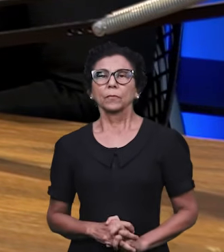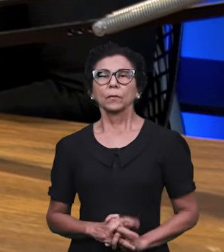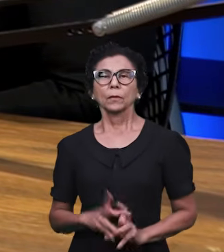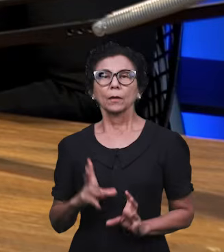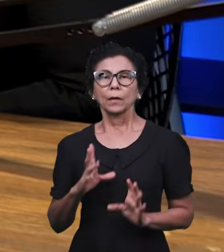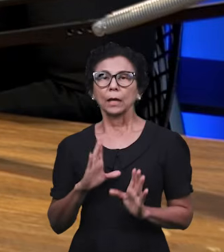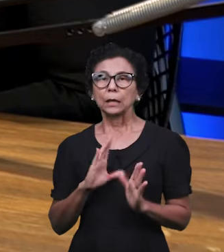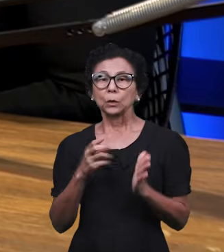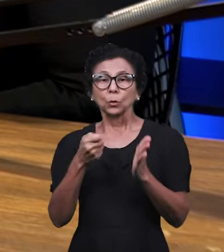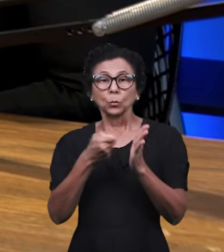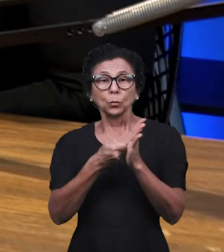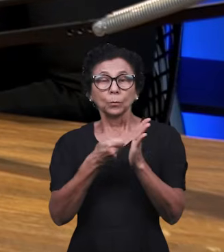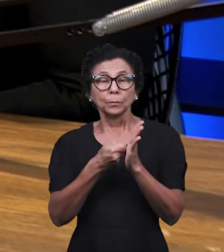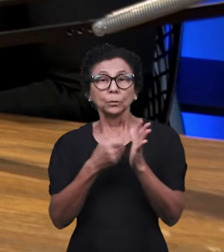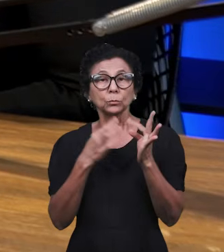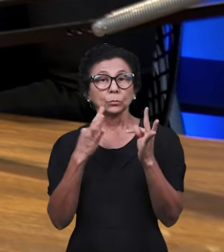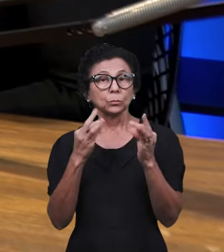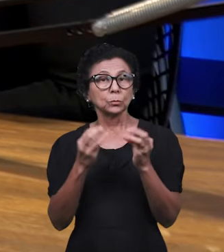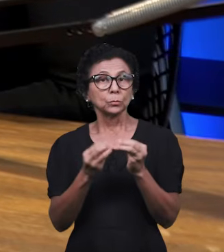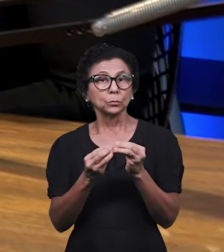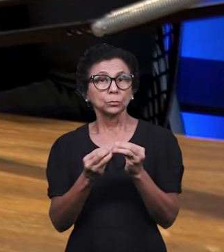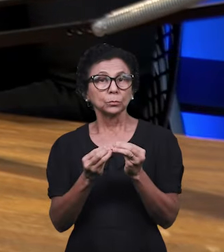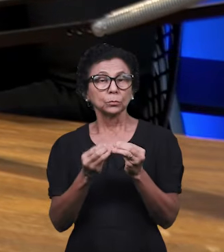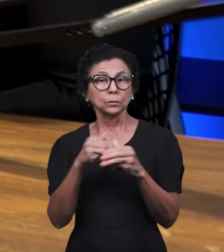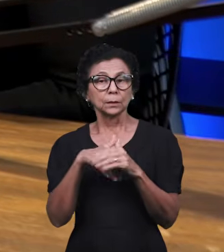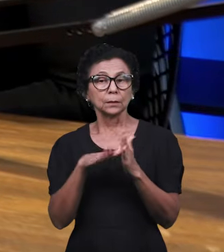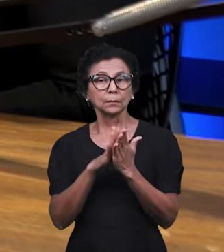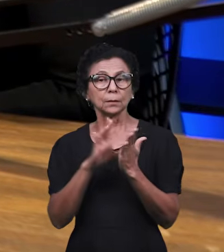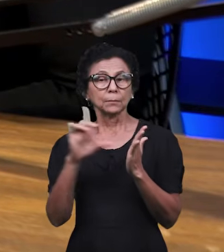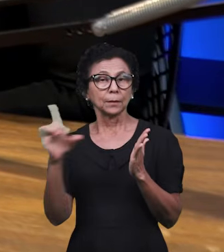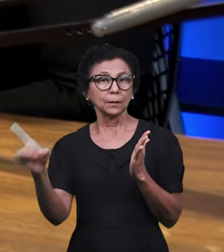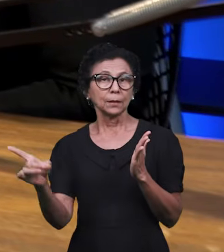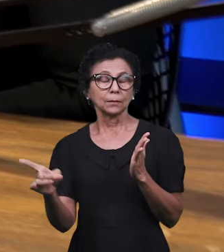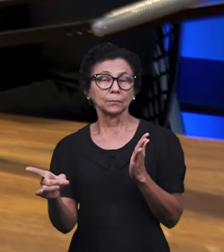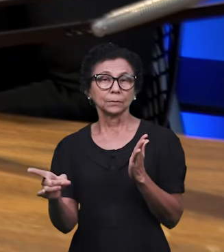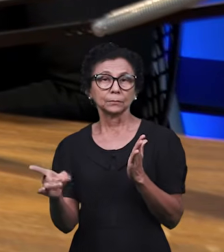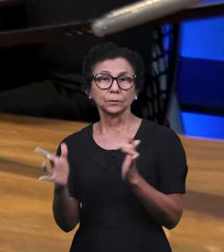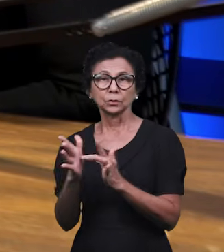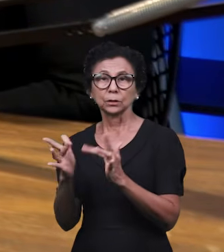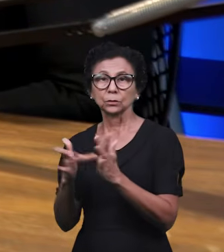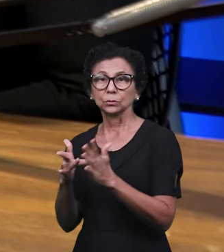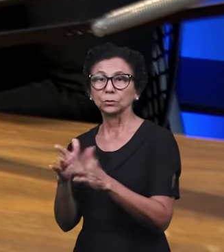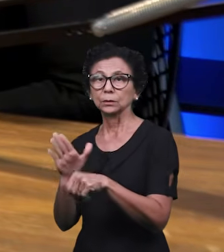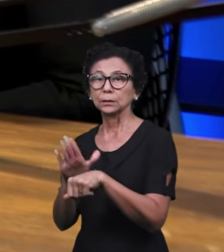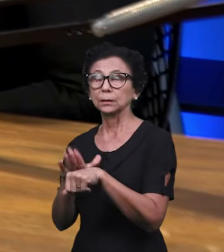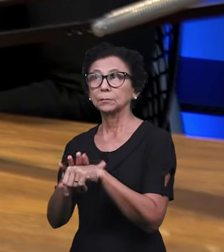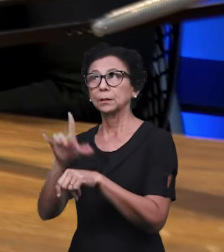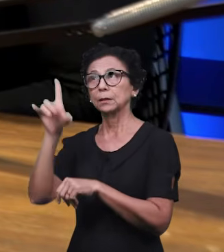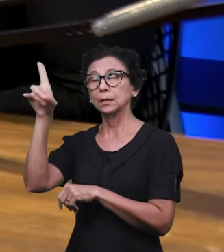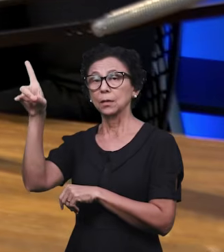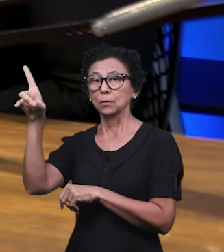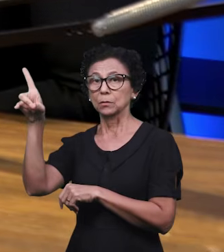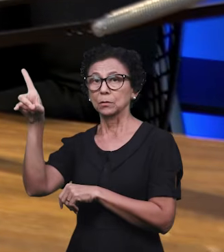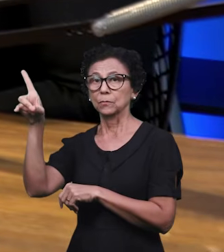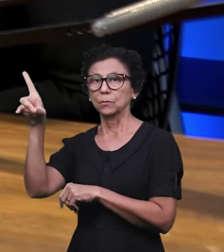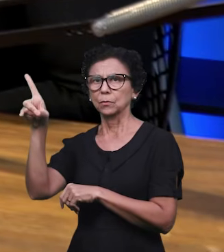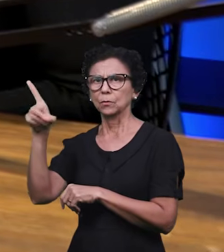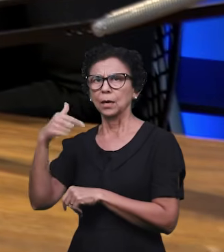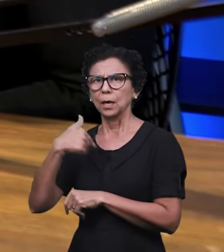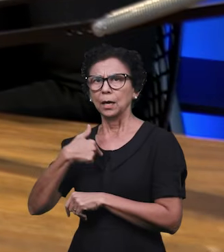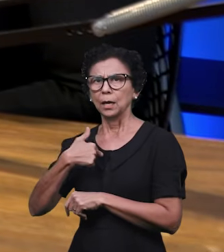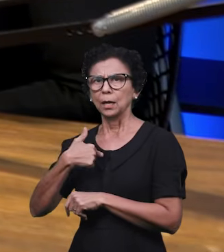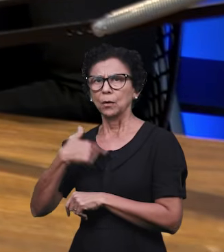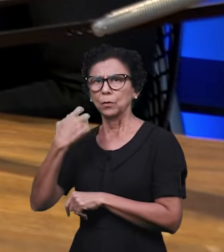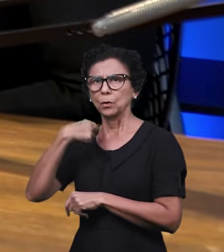estava profetizado sobre ele, né? Vale lembrar que Jesus, ele é Deus, né? Ele diz assim: eu e o Pai somos um. Mas sendo